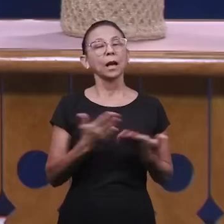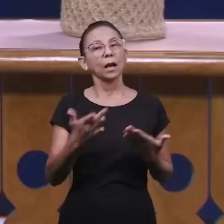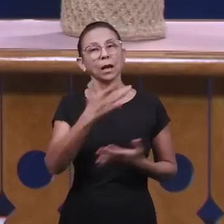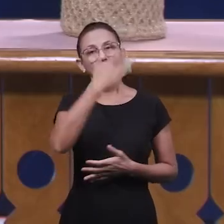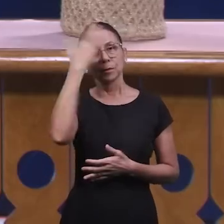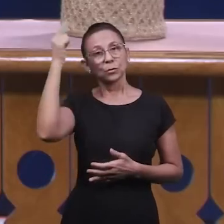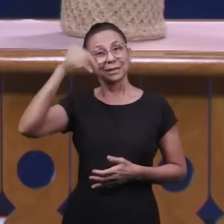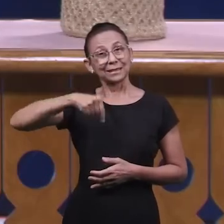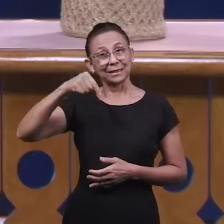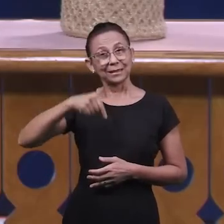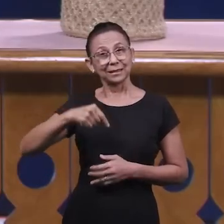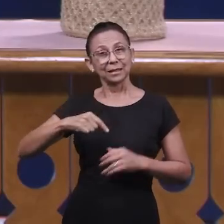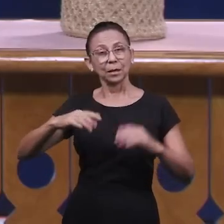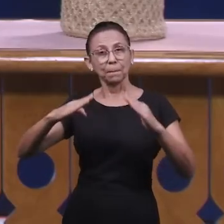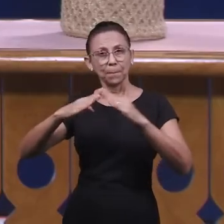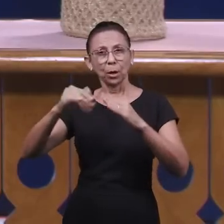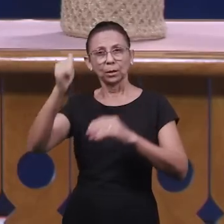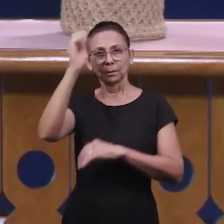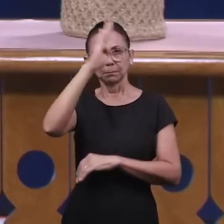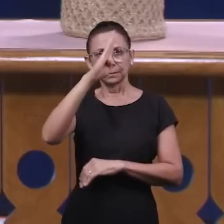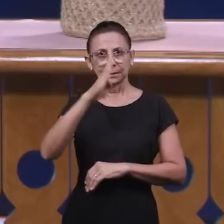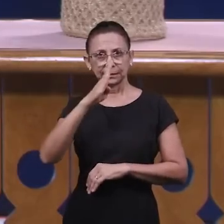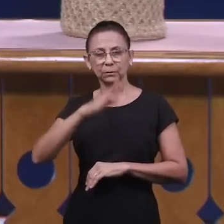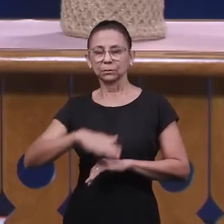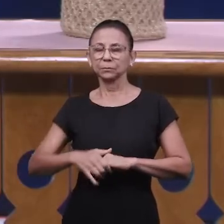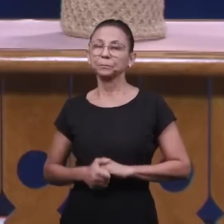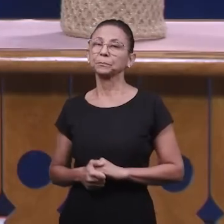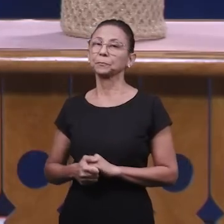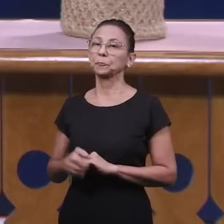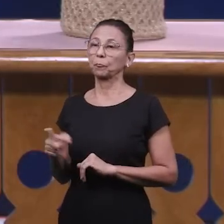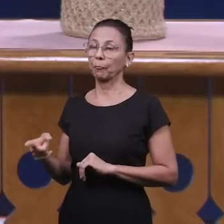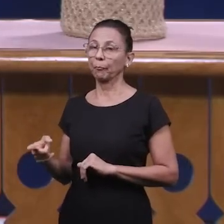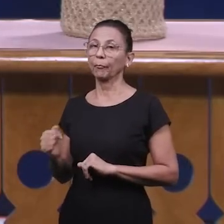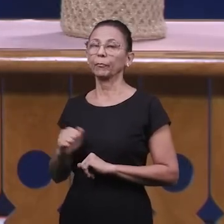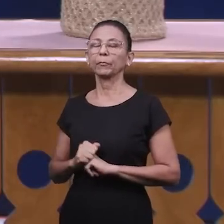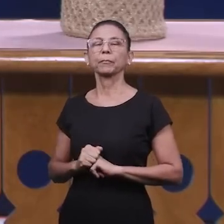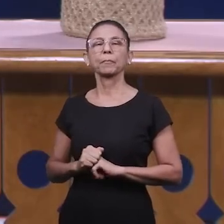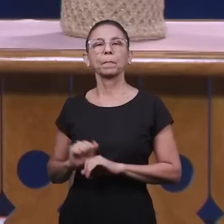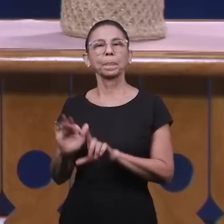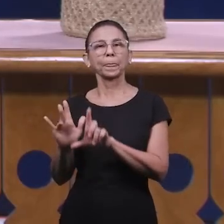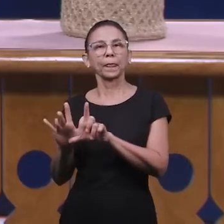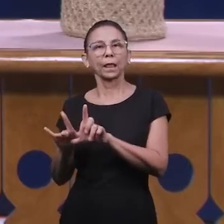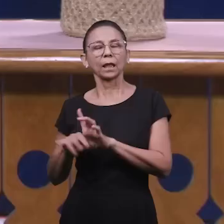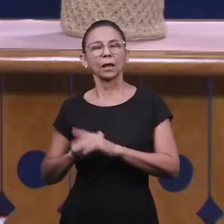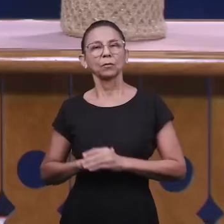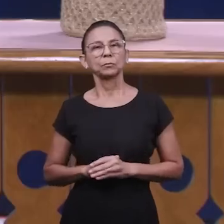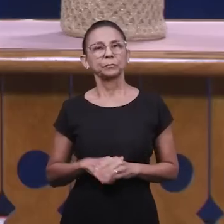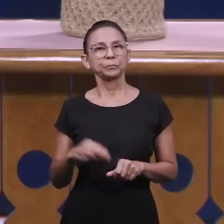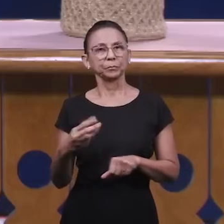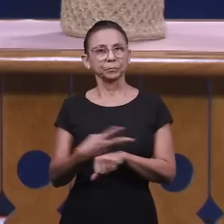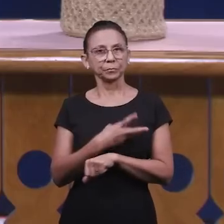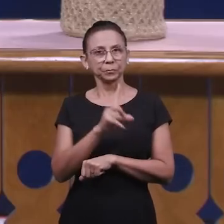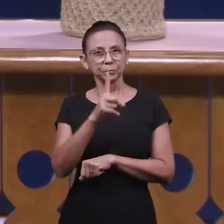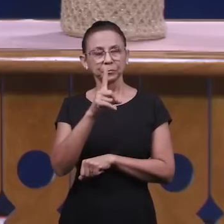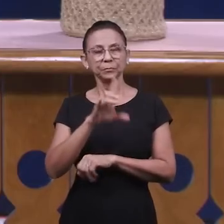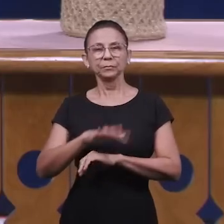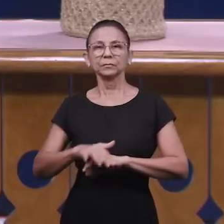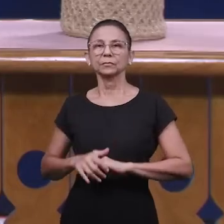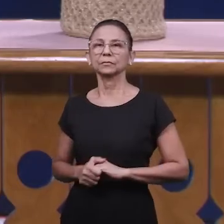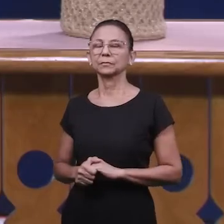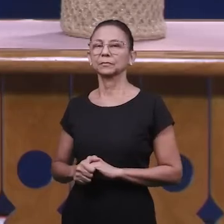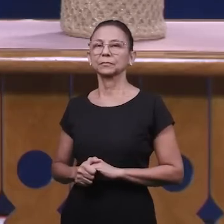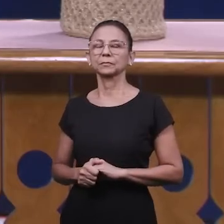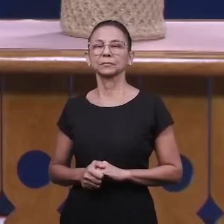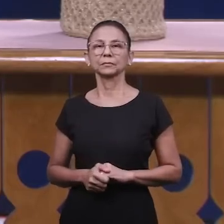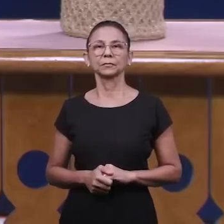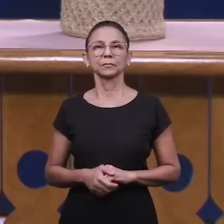tela, 0800 707 3076, está na tela aí. Você, ao apontar a câmera do seu celular para o QR Code, o aparelho já vai